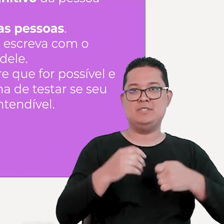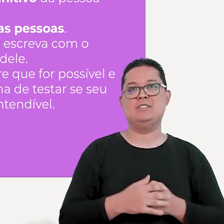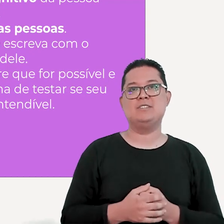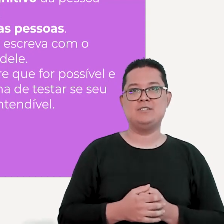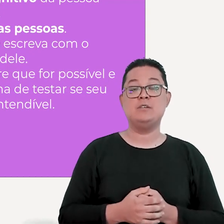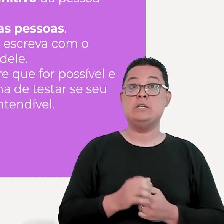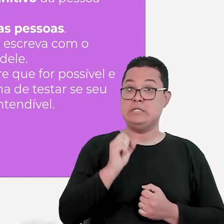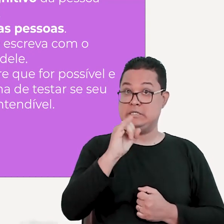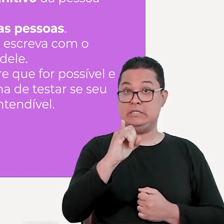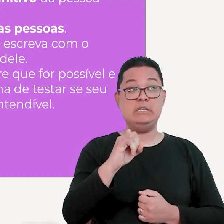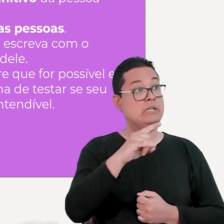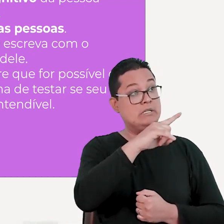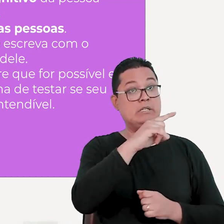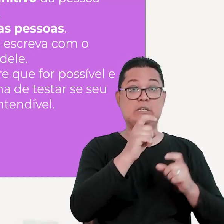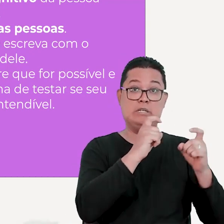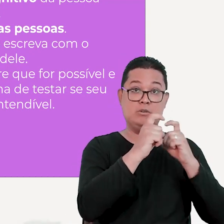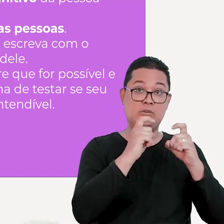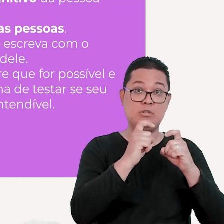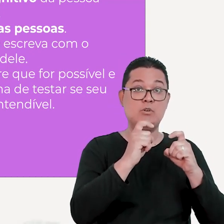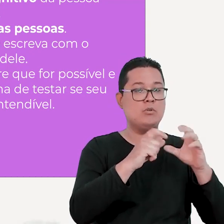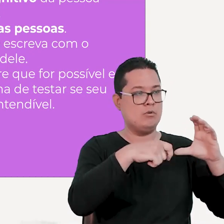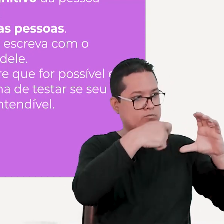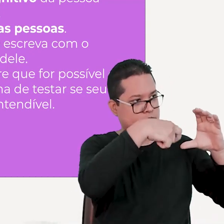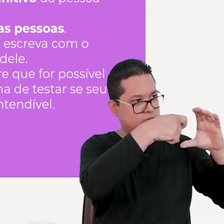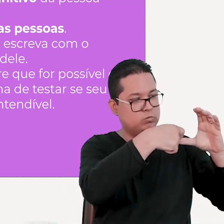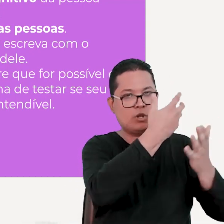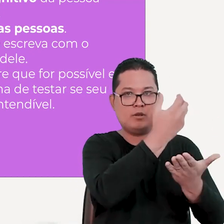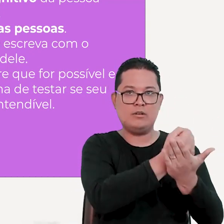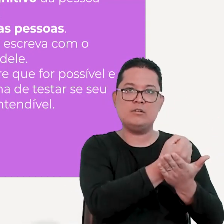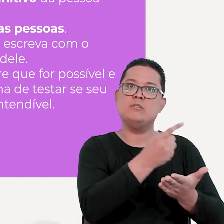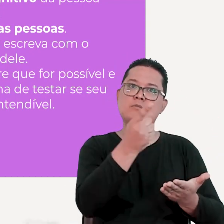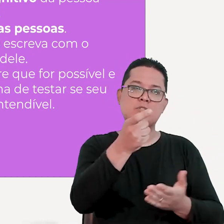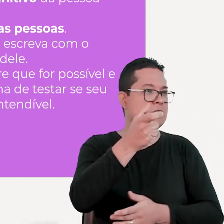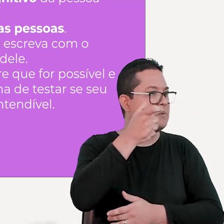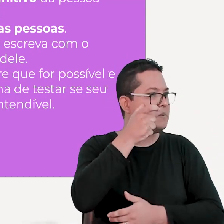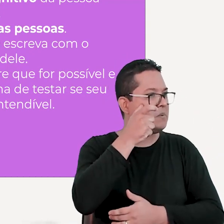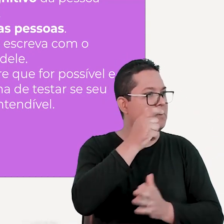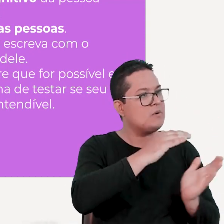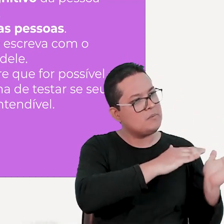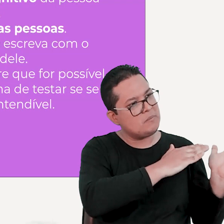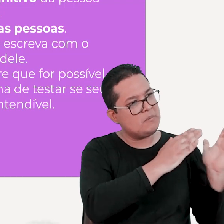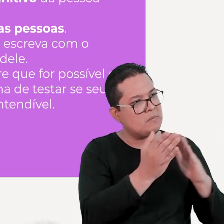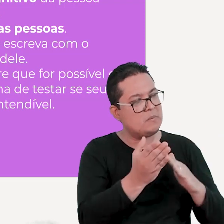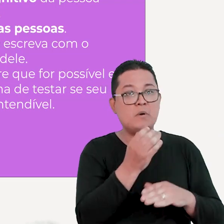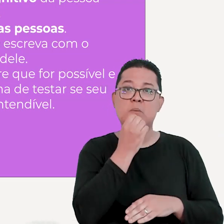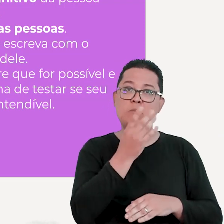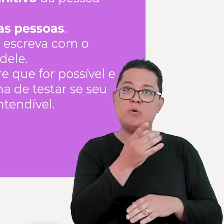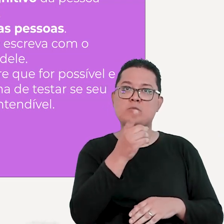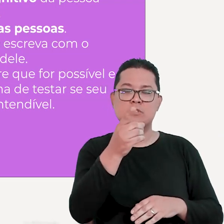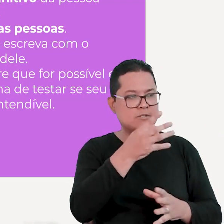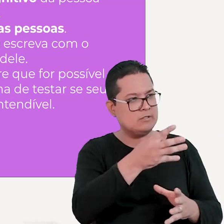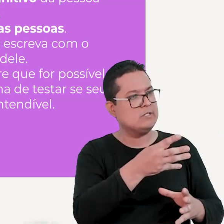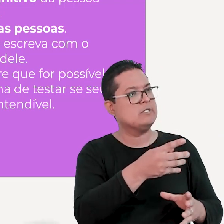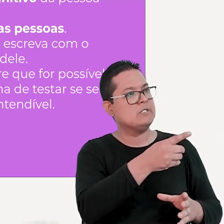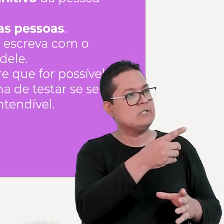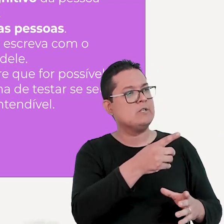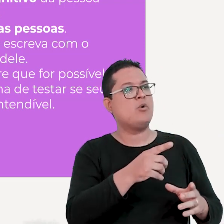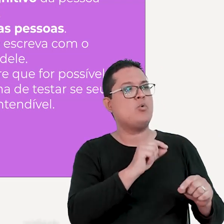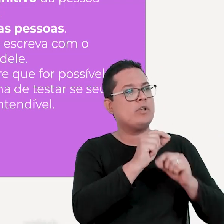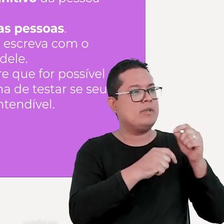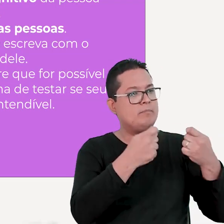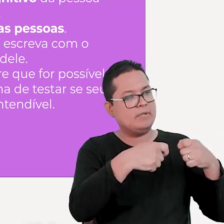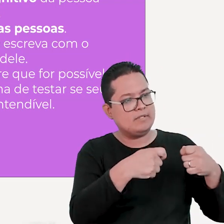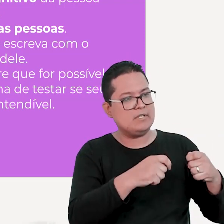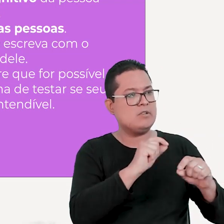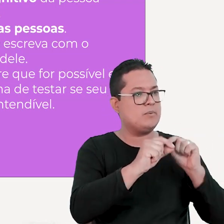gravada, assista a reunião também, para você se inteirar das necessidades, dos problemas iniciais do seu produto ou